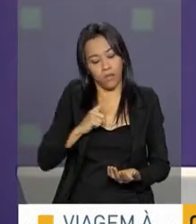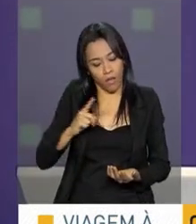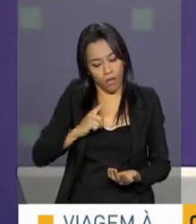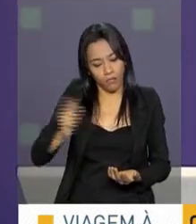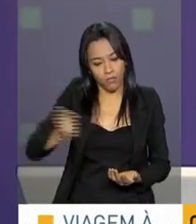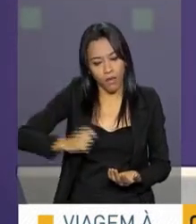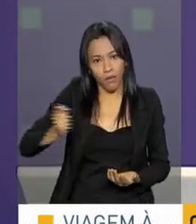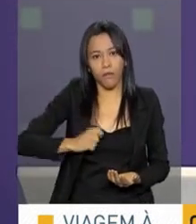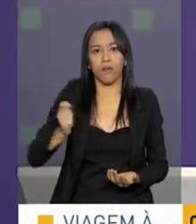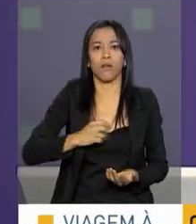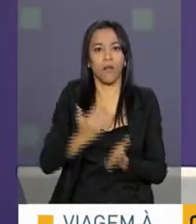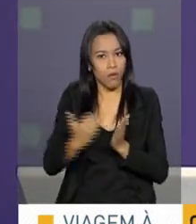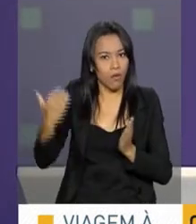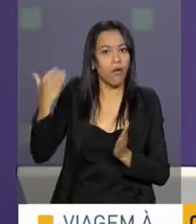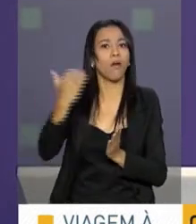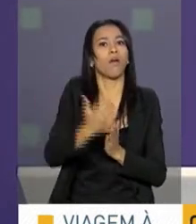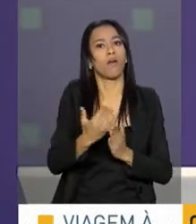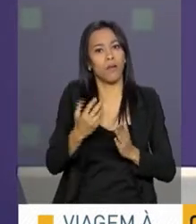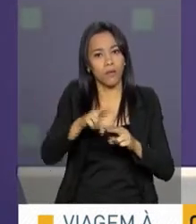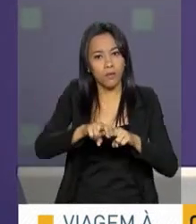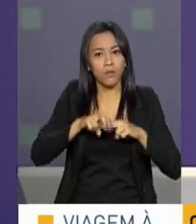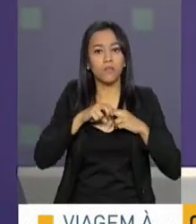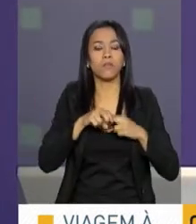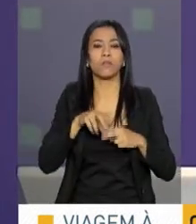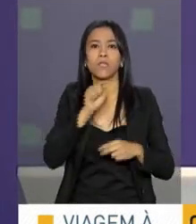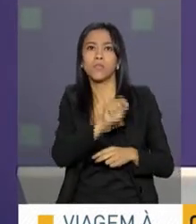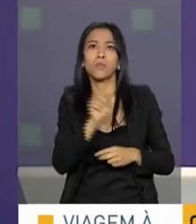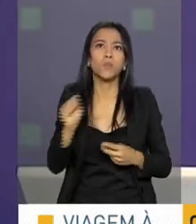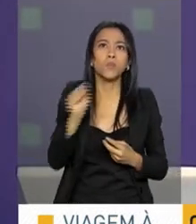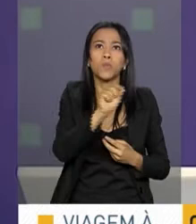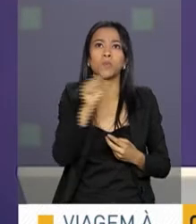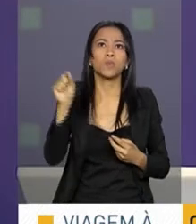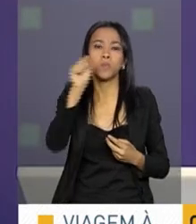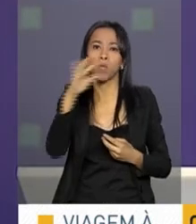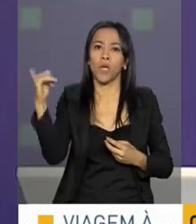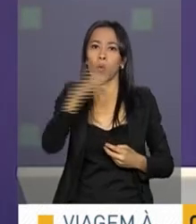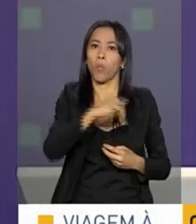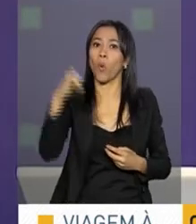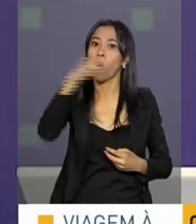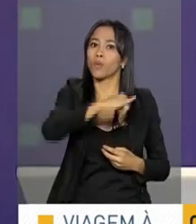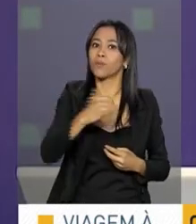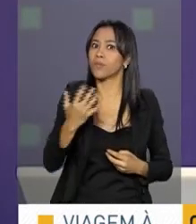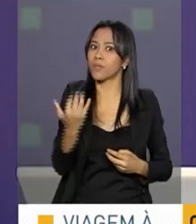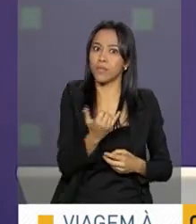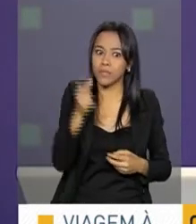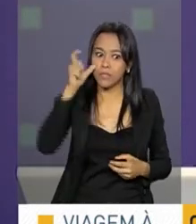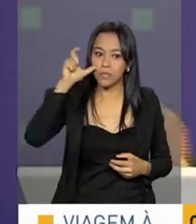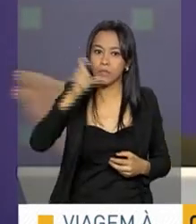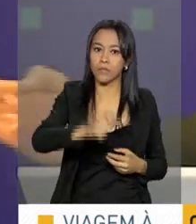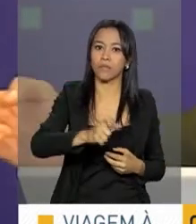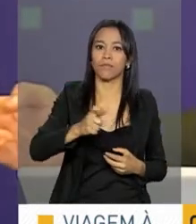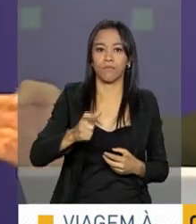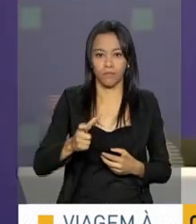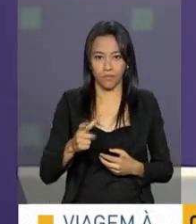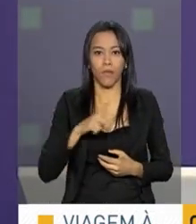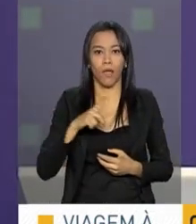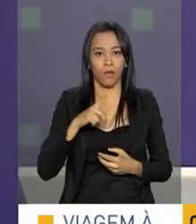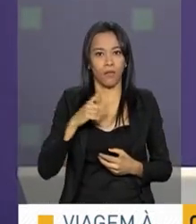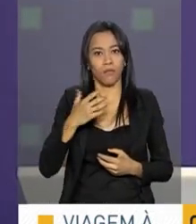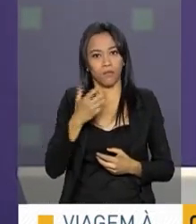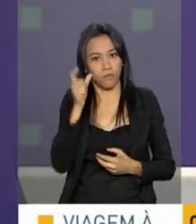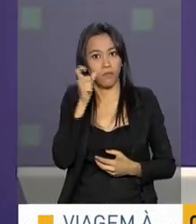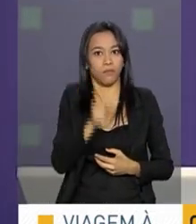de crescimento, por isso que esses ativos aeroportos são ativos, né, extremamente atrativos. Em